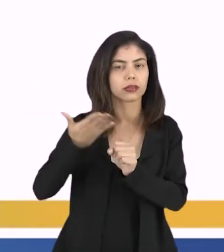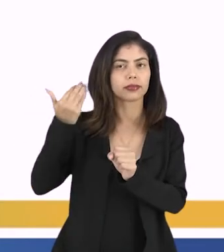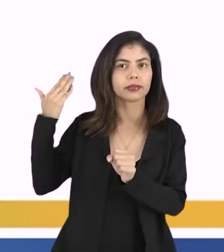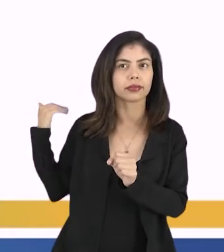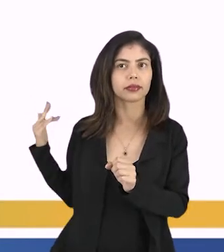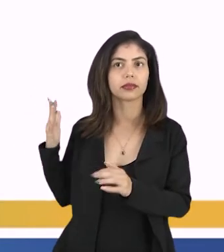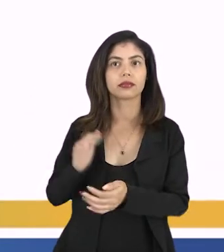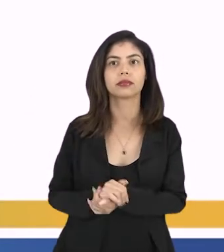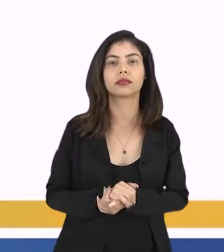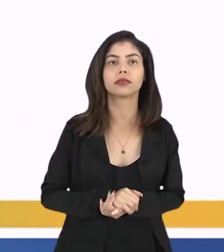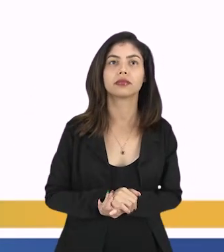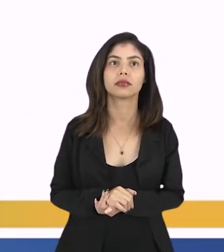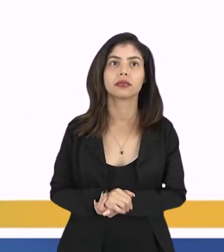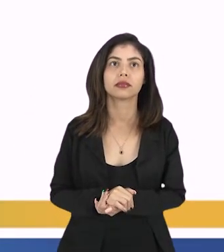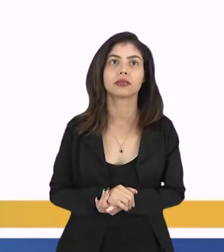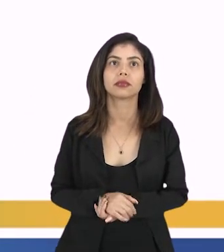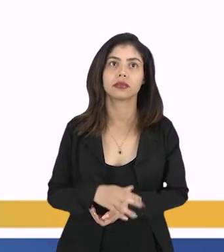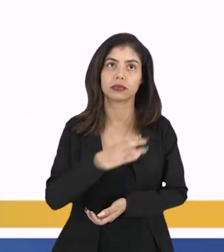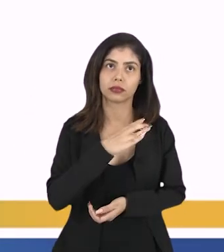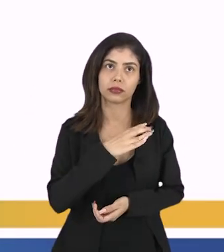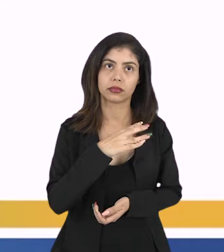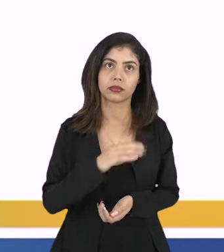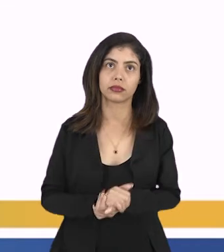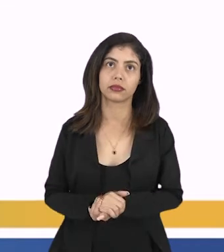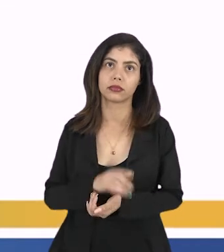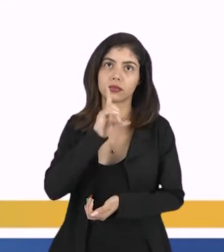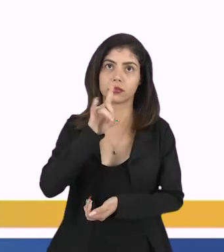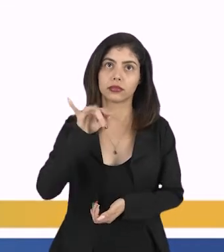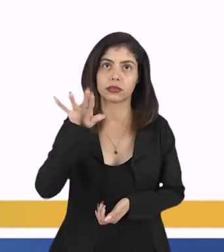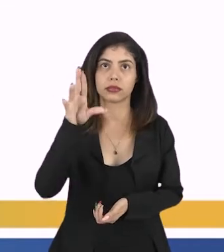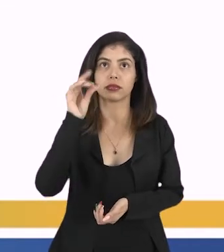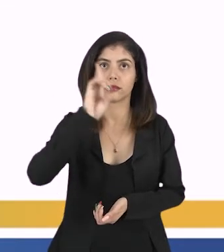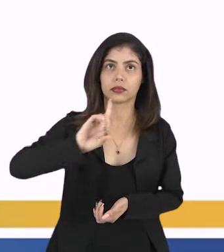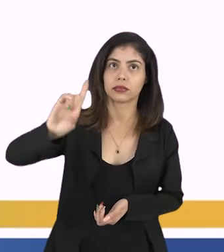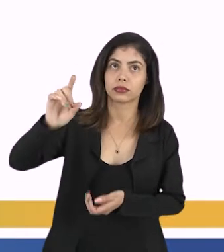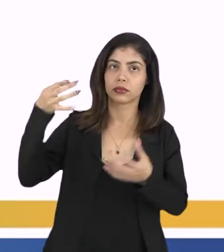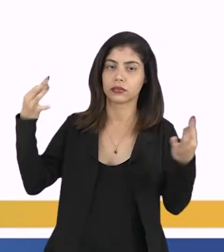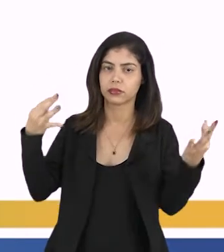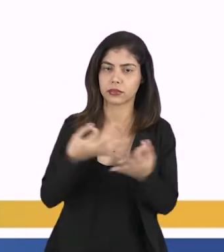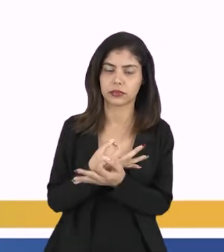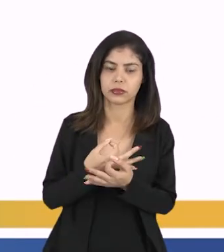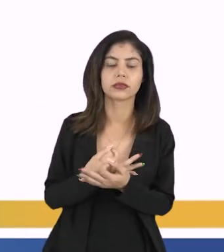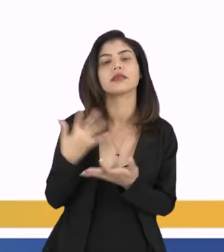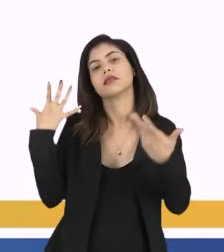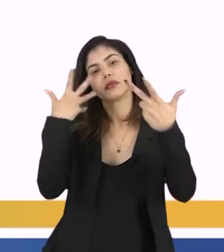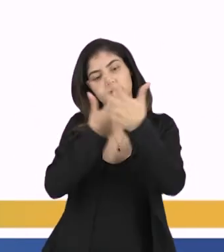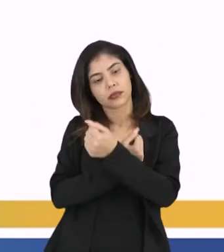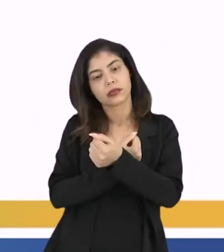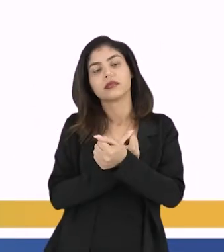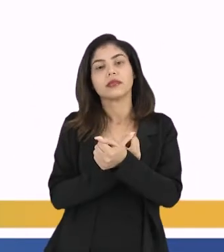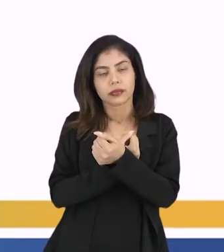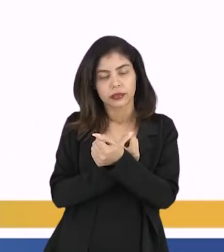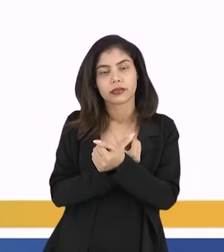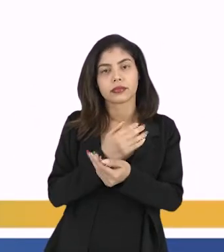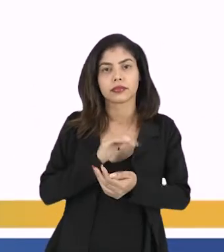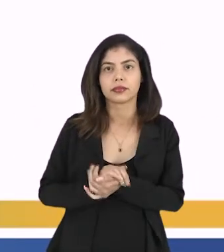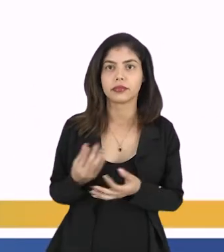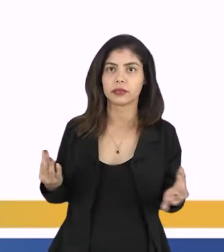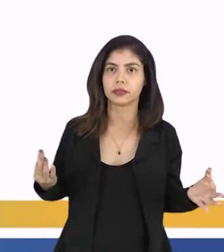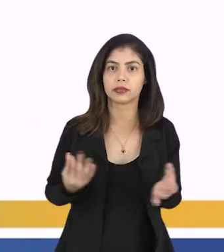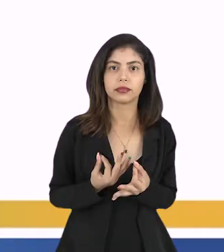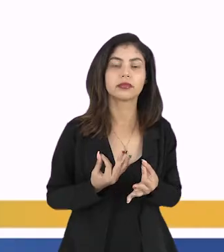ano 400, né? Então a cidade de Deus é a cidade ideal, onde as pessoas são justas, são bonitas, honestas,